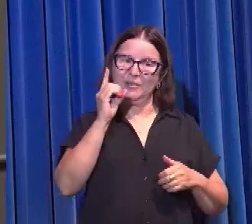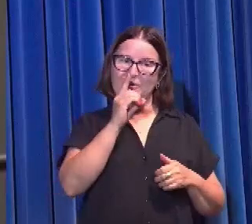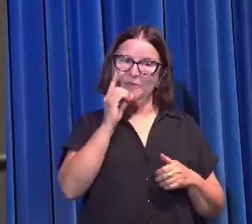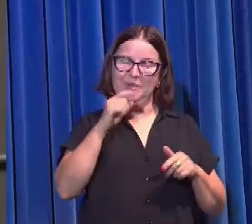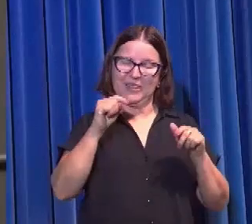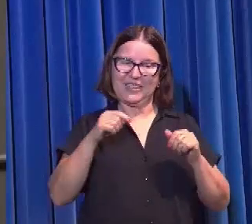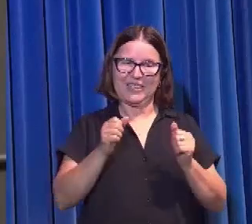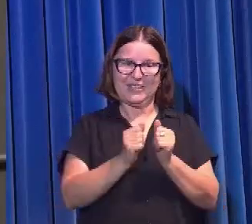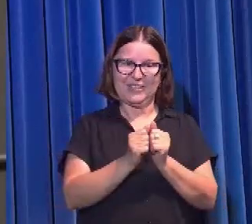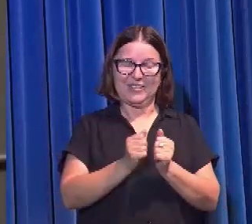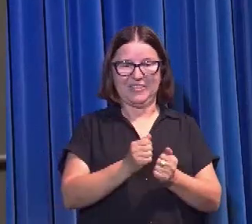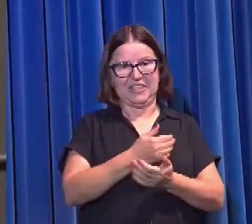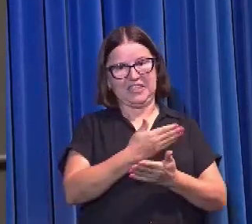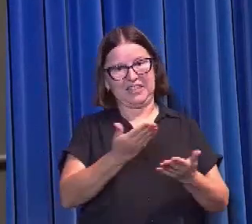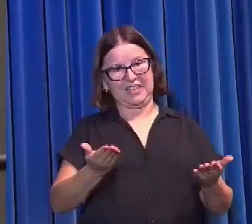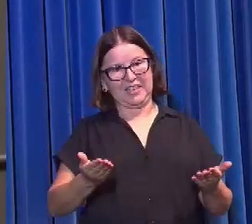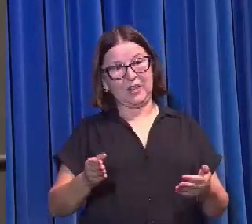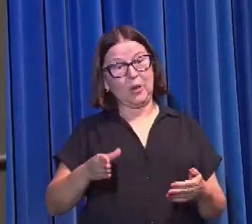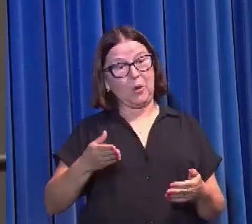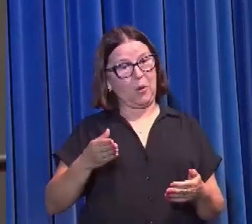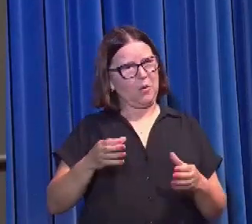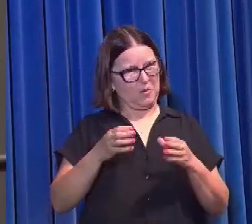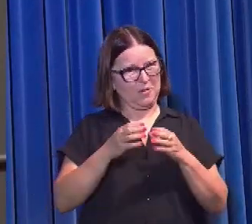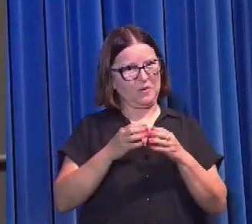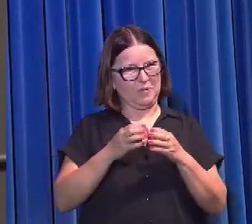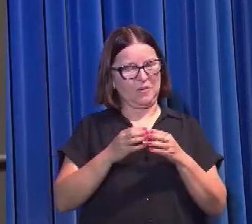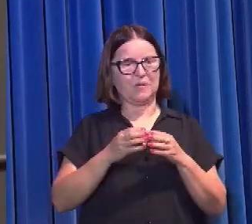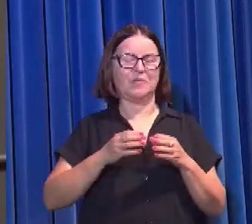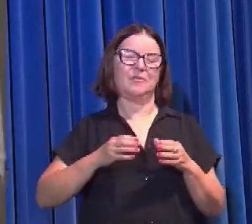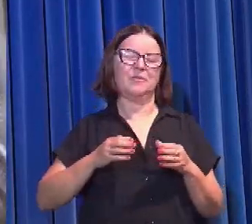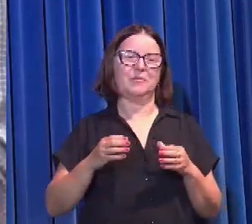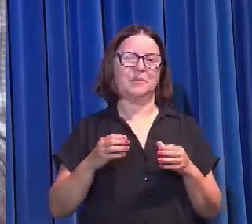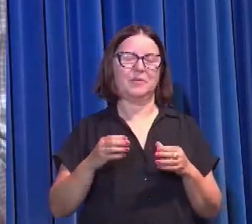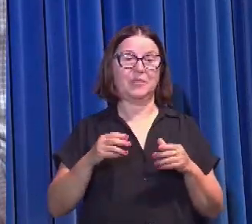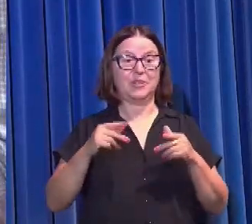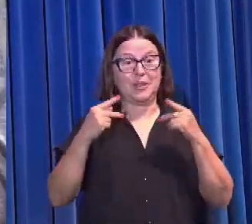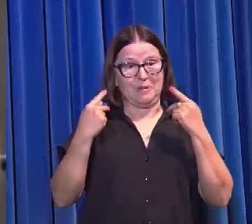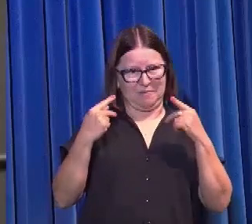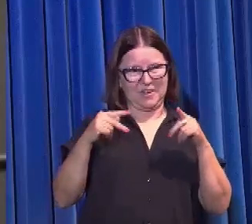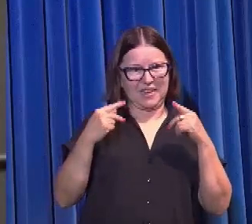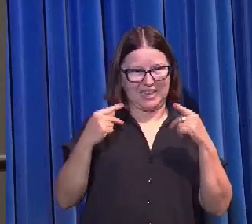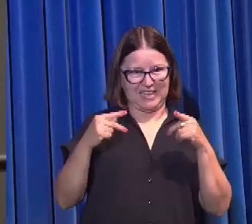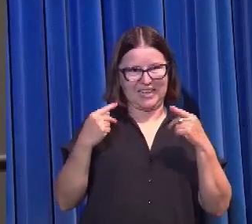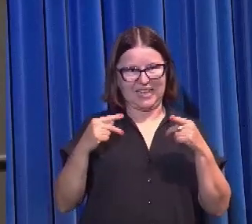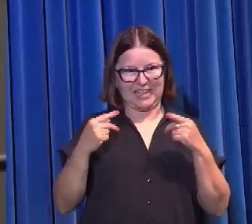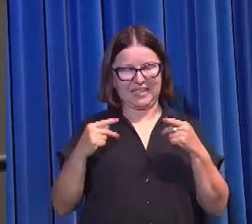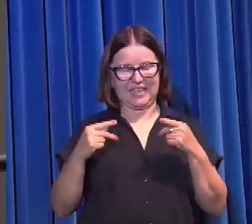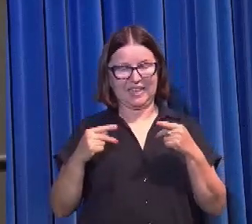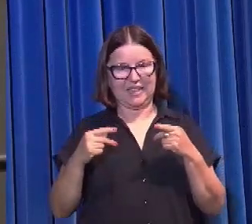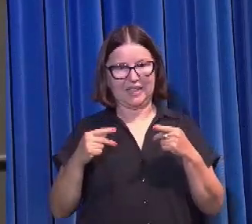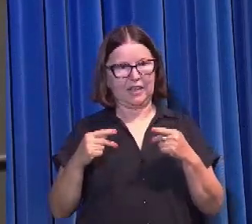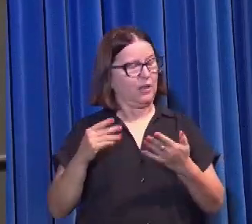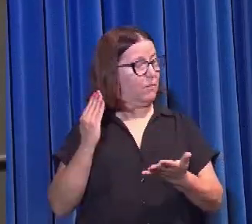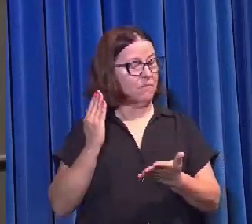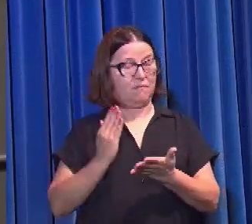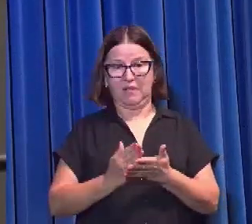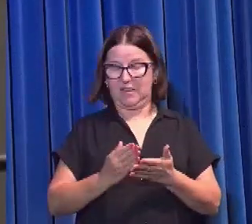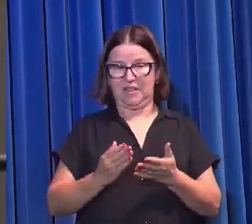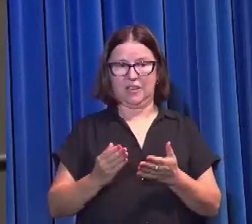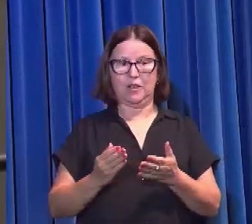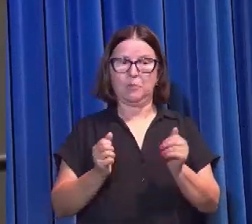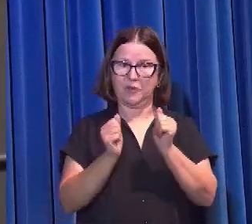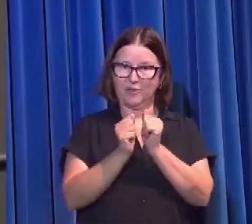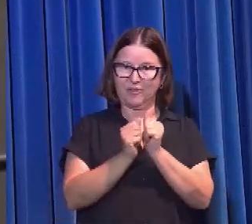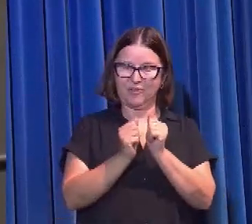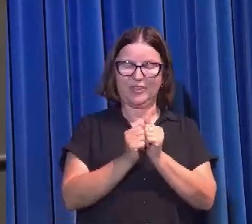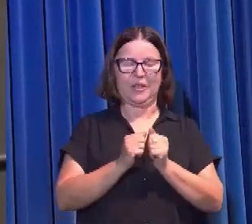vocês, seja no nosso grupo de pregadores, a gente se reúne toda terça-feira, não deixamos de nos reunir em nenhum momento.